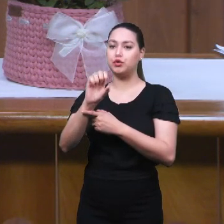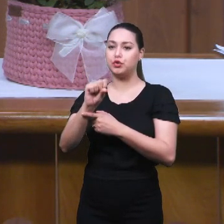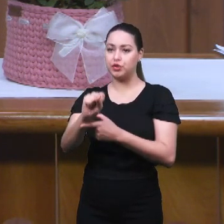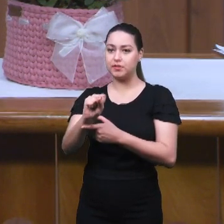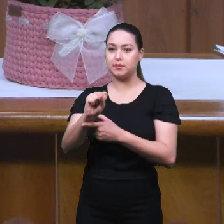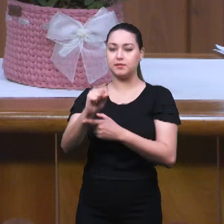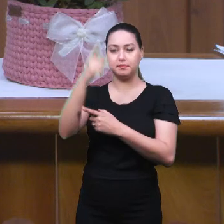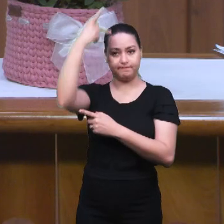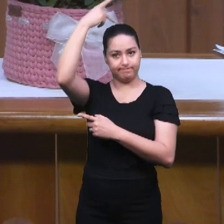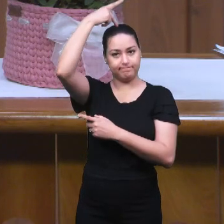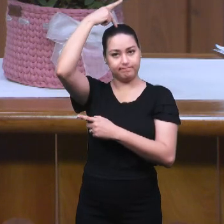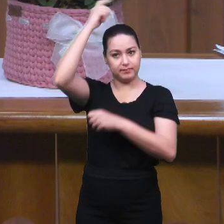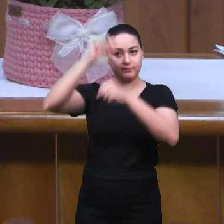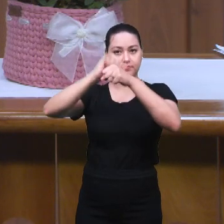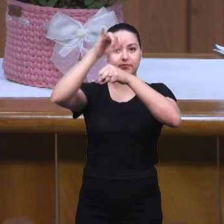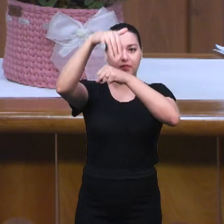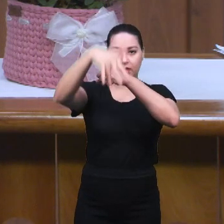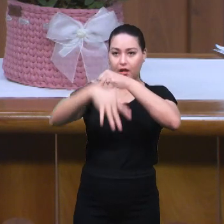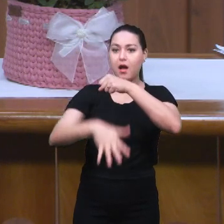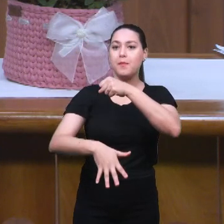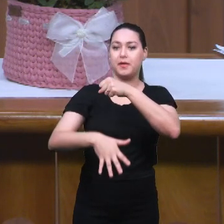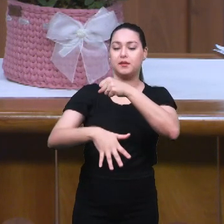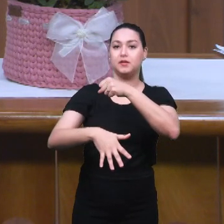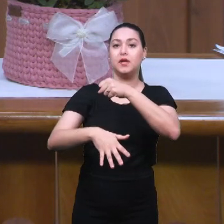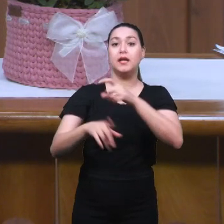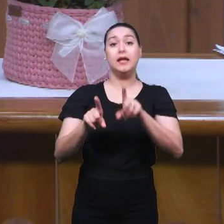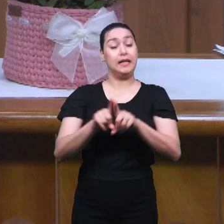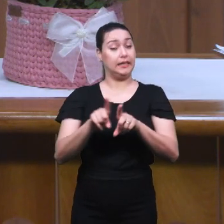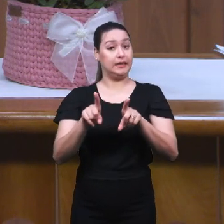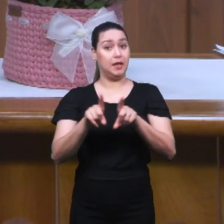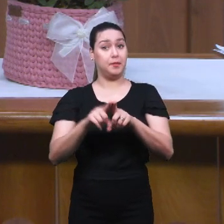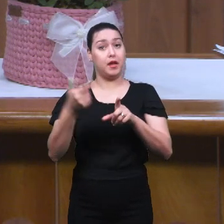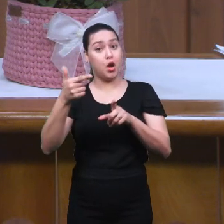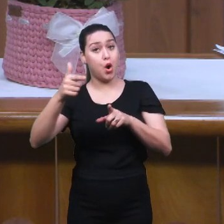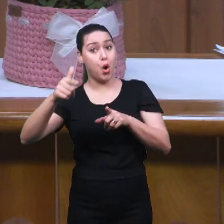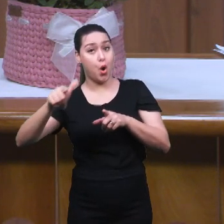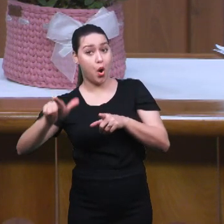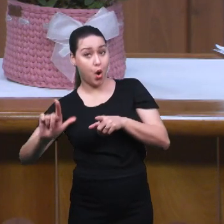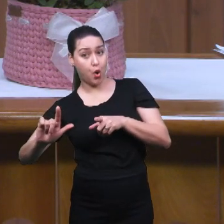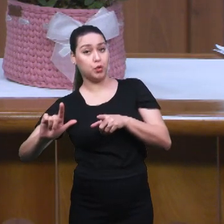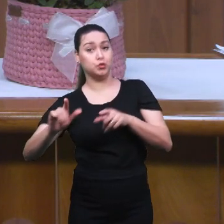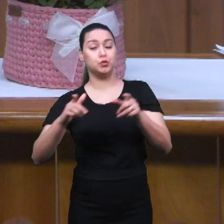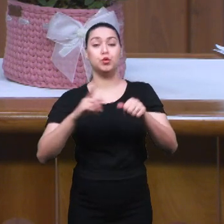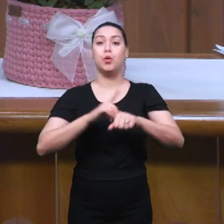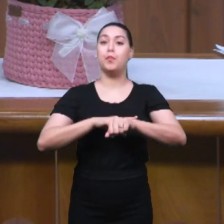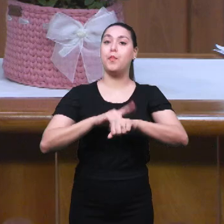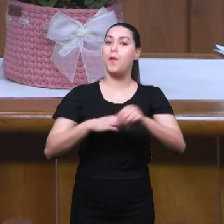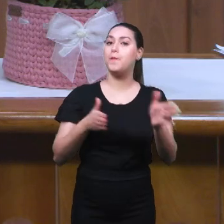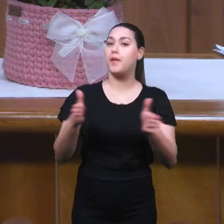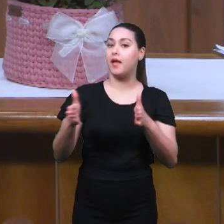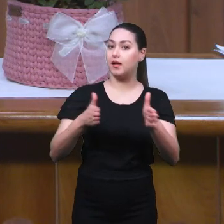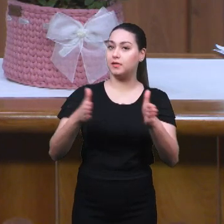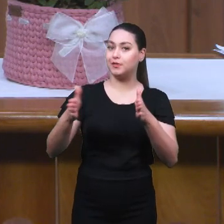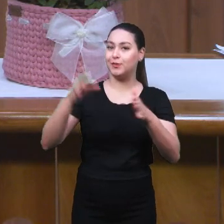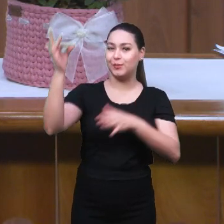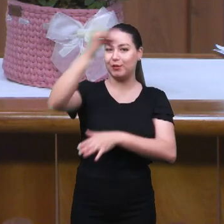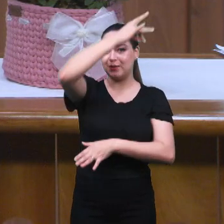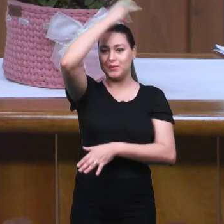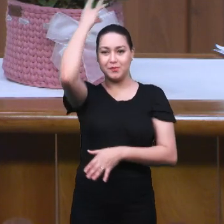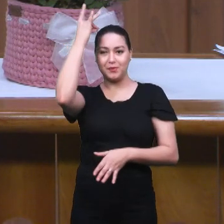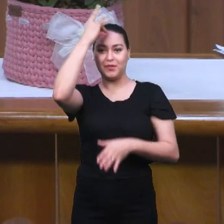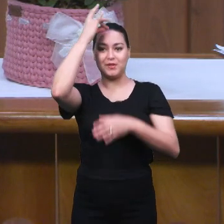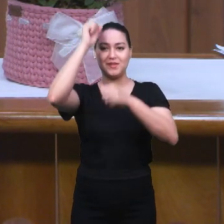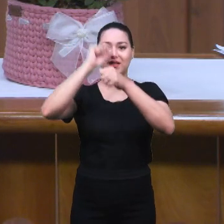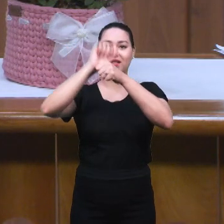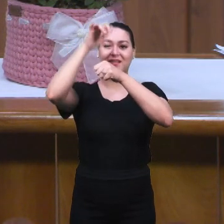mundo, muito bem, no Pentecostes, unguento derramado é o seu nome. Então, é o unguento, fala do